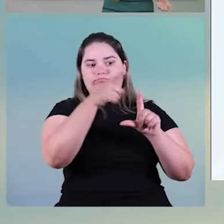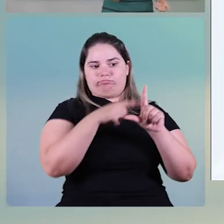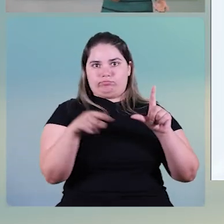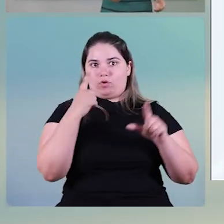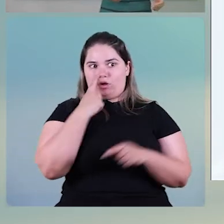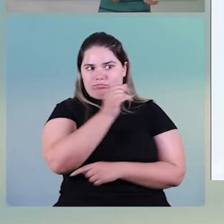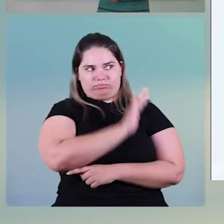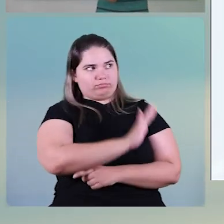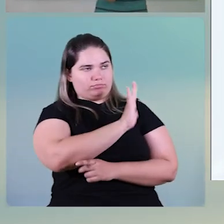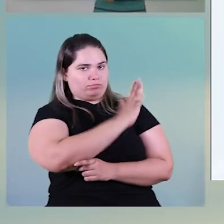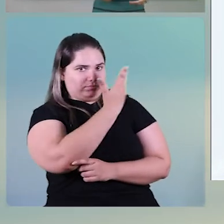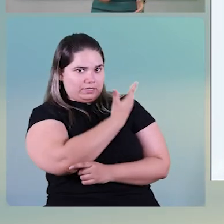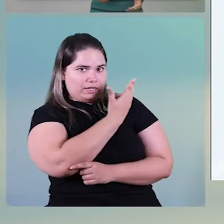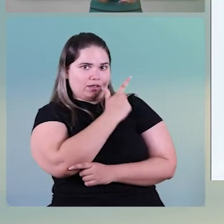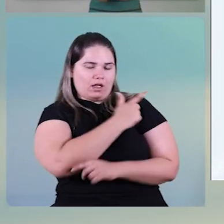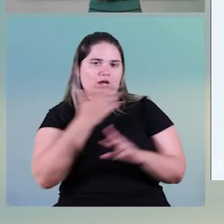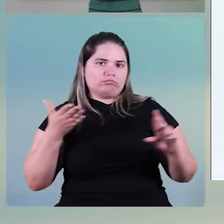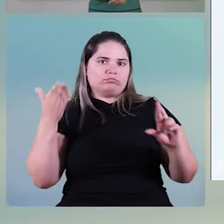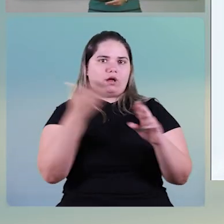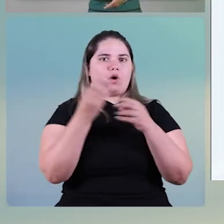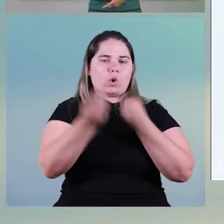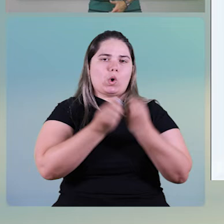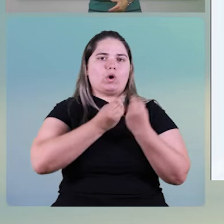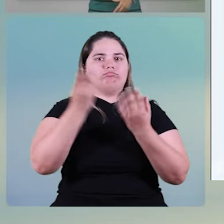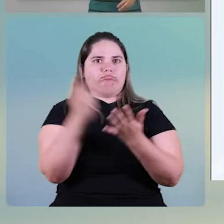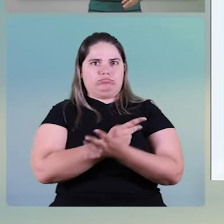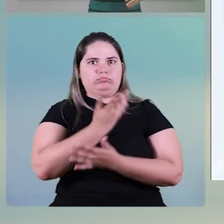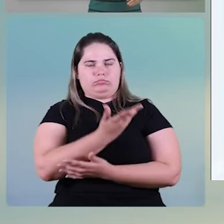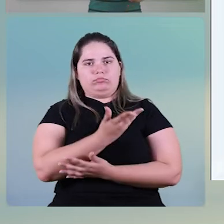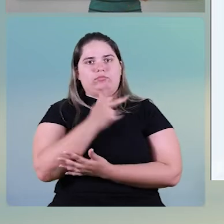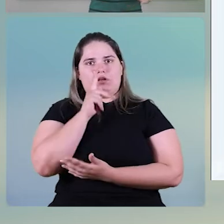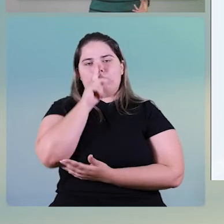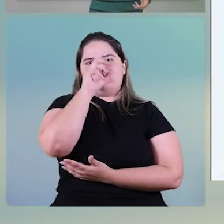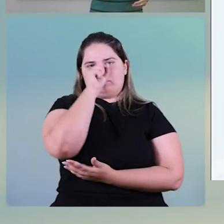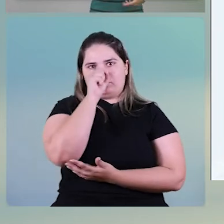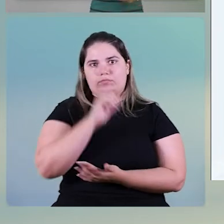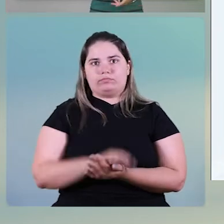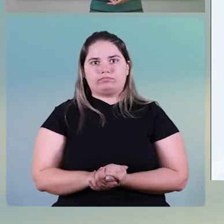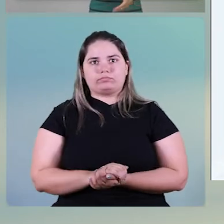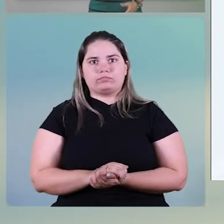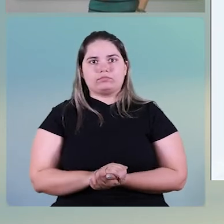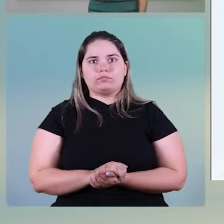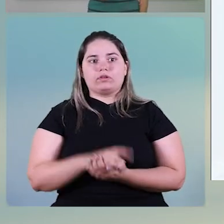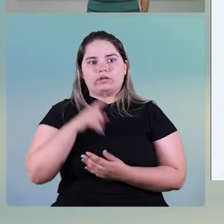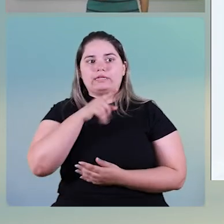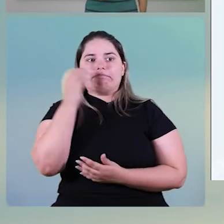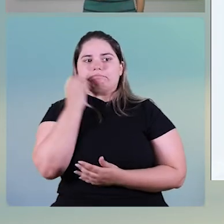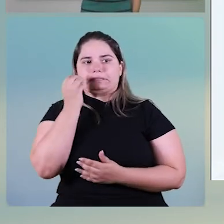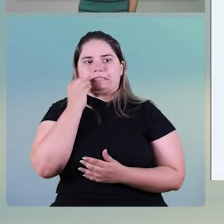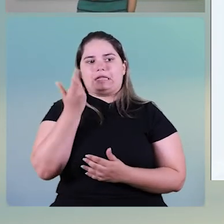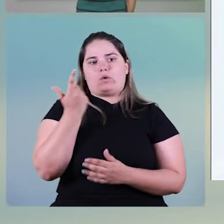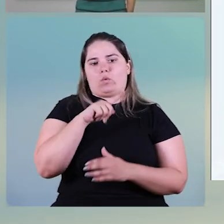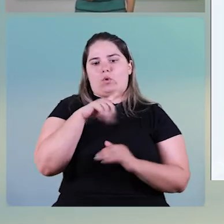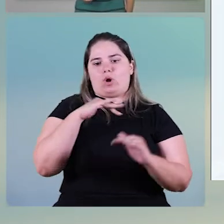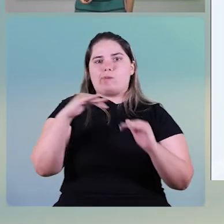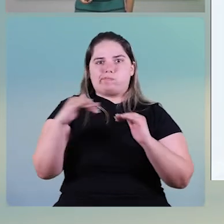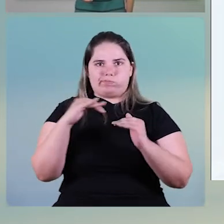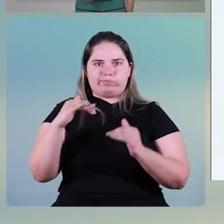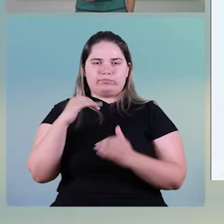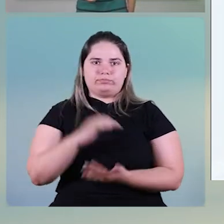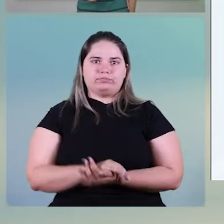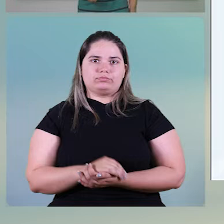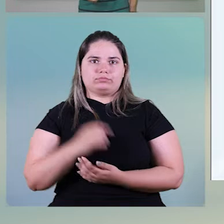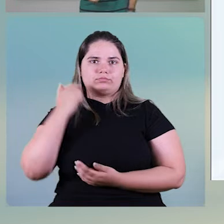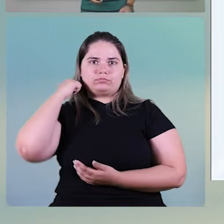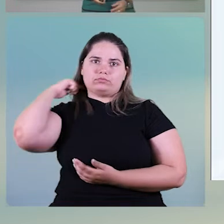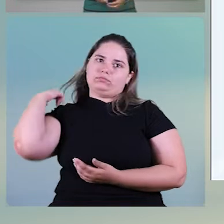um objeto em função da força motora que procura colocar o objeto em movimento. Aqui nós